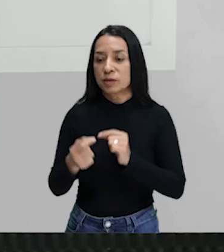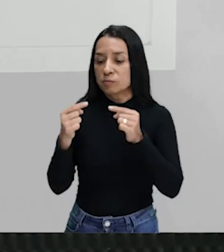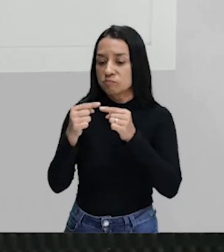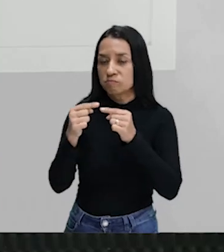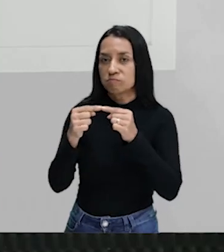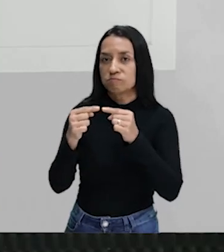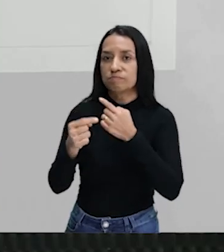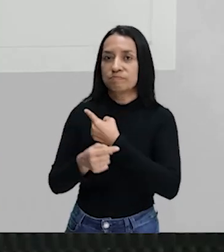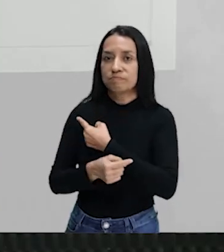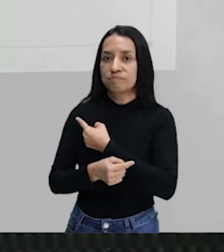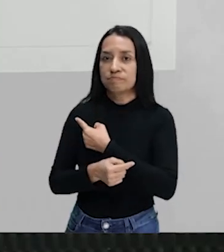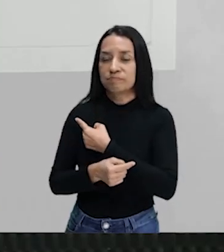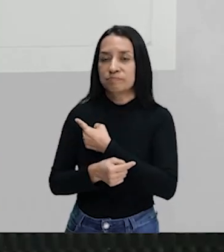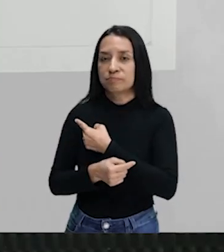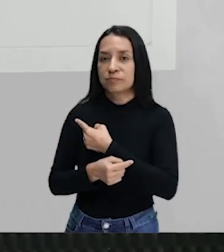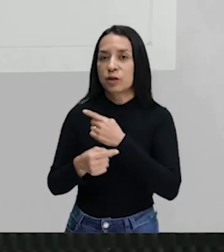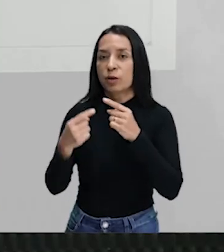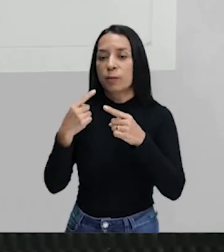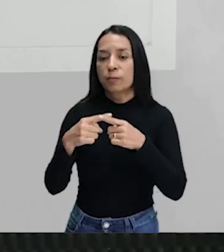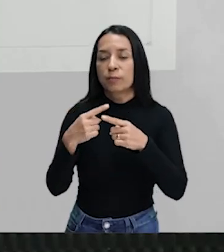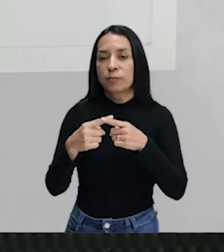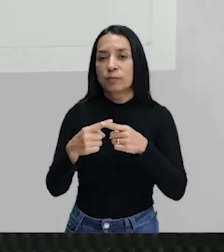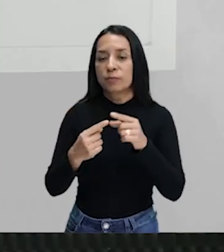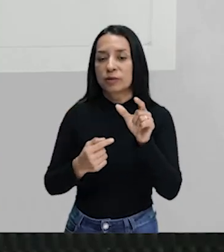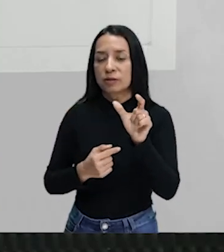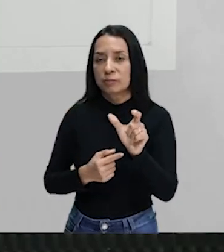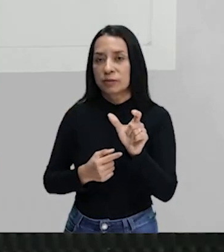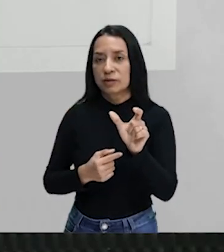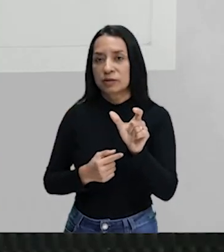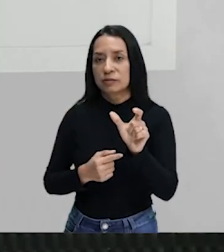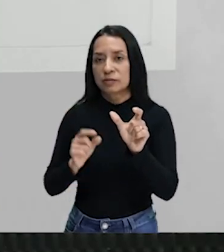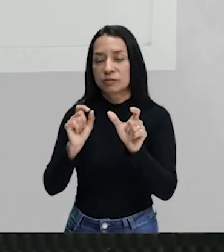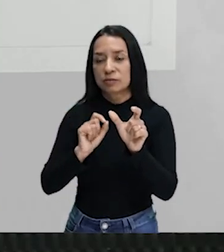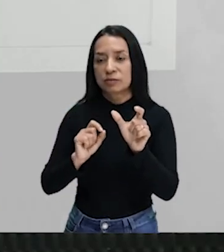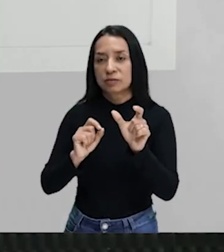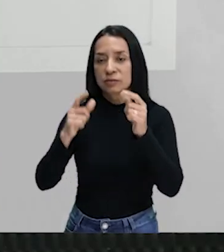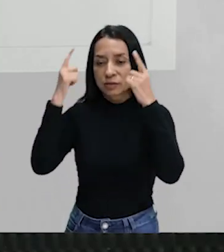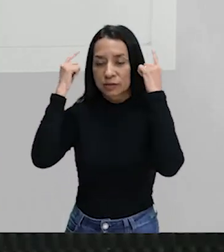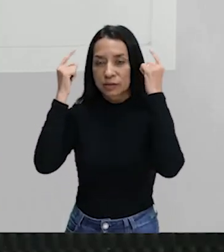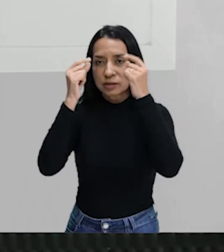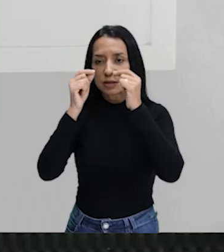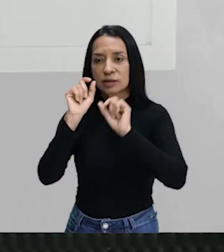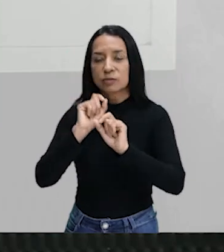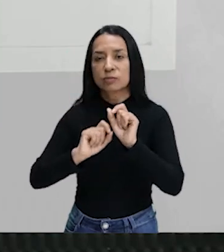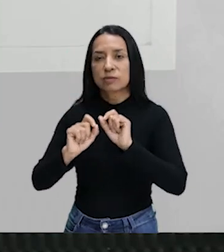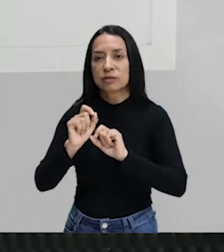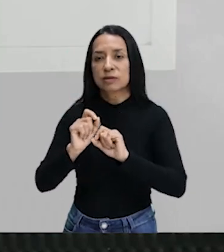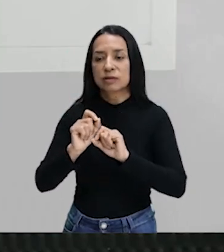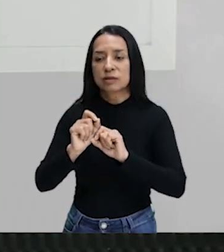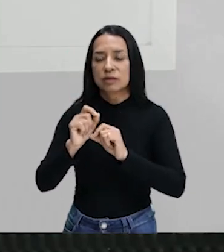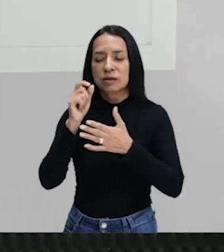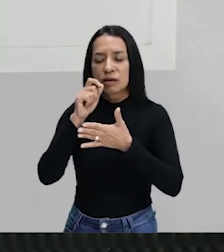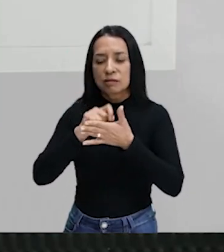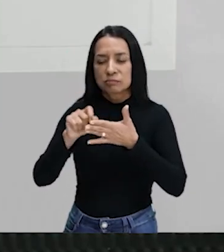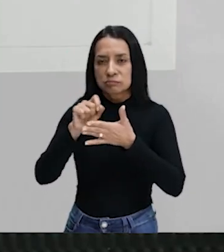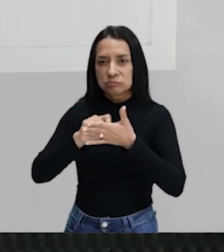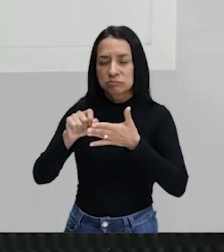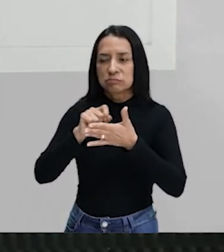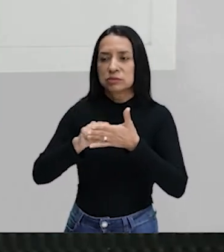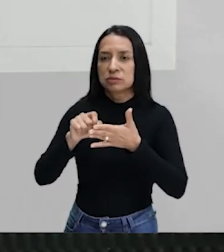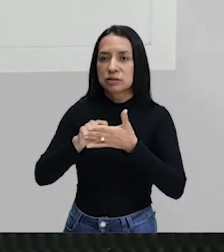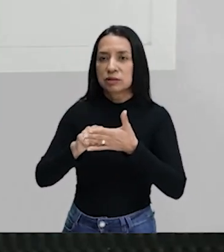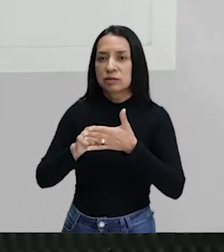Uma coincidência. Porque a palavra grega aqui é eudaimonia. Mas quando a gente escreve felicidade, eu acho muito legal,